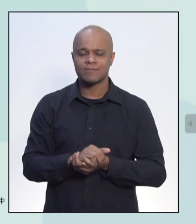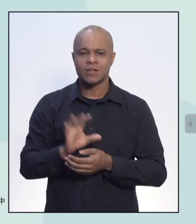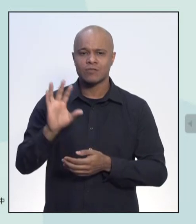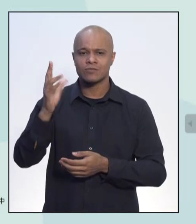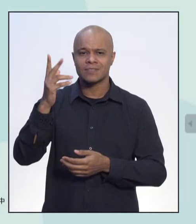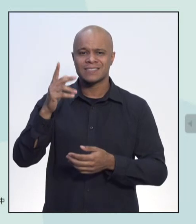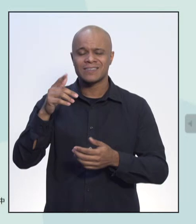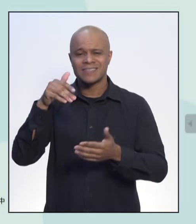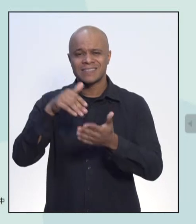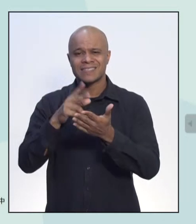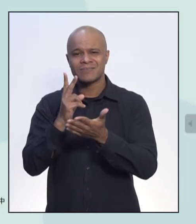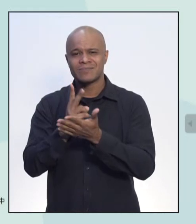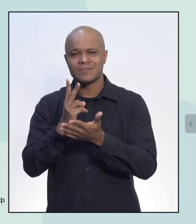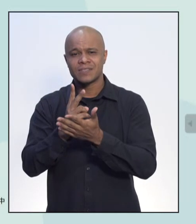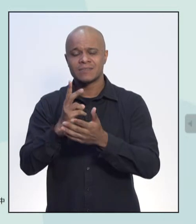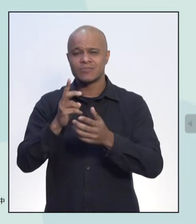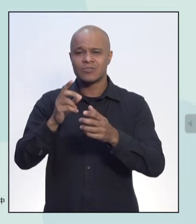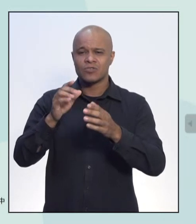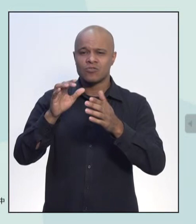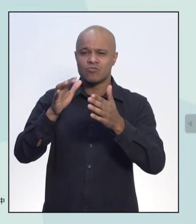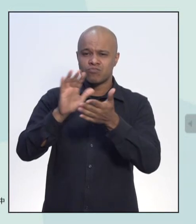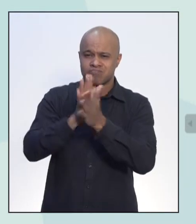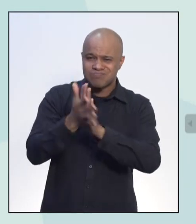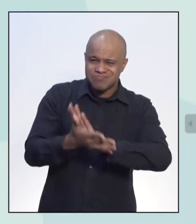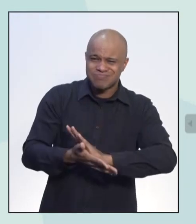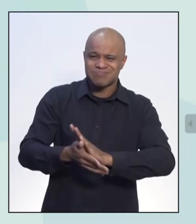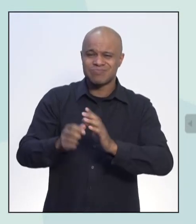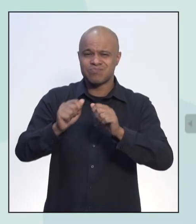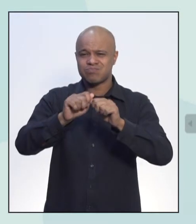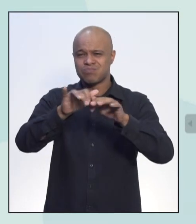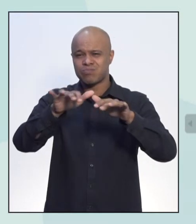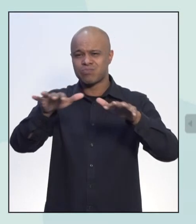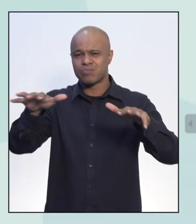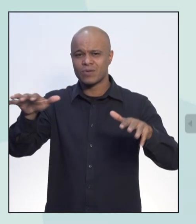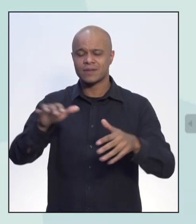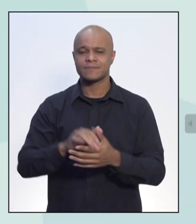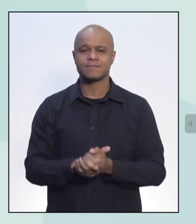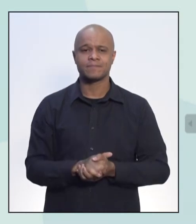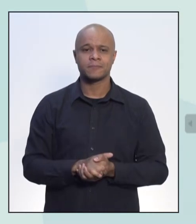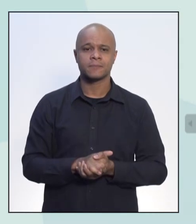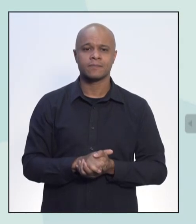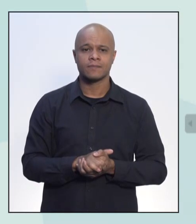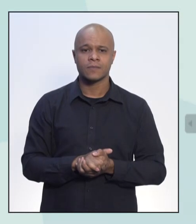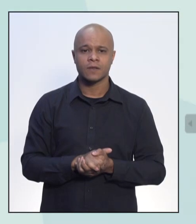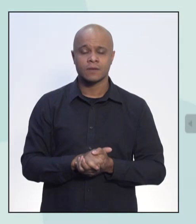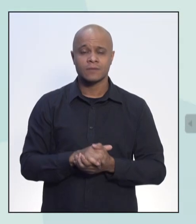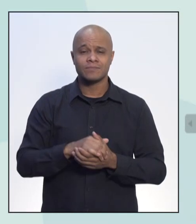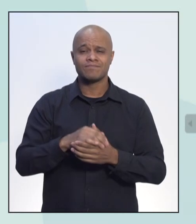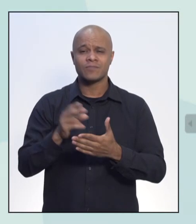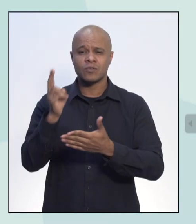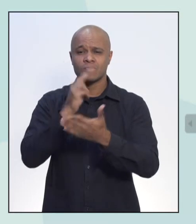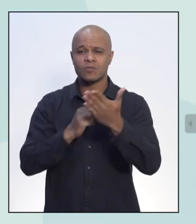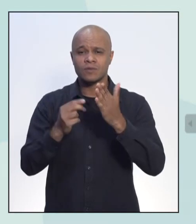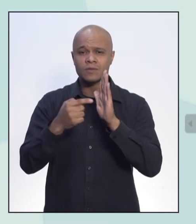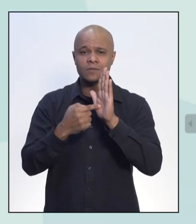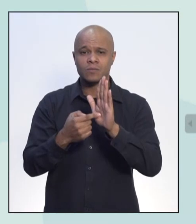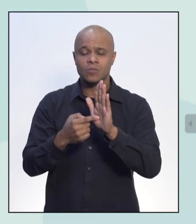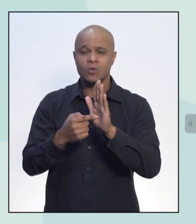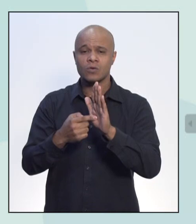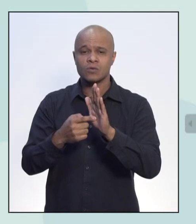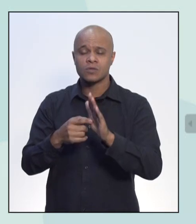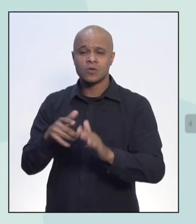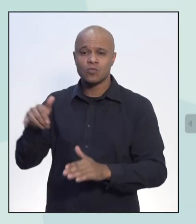aí também, principalmente do Pentágono e das duas torres gêmeas. E aí nós temos uma imagem que ele mostra a trajetória